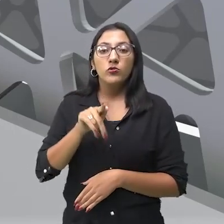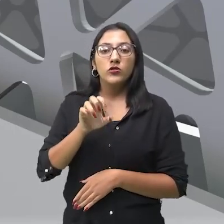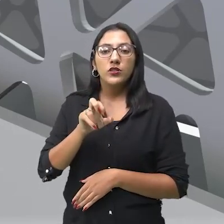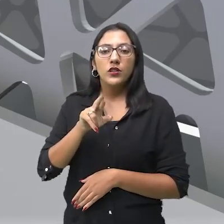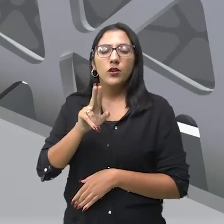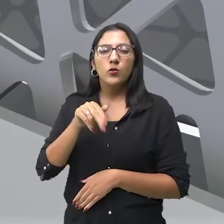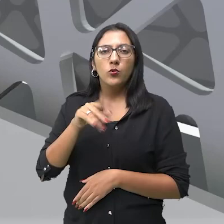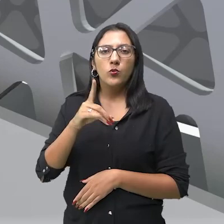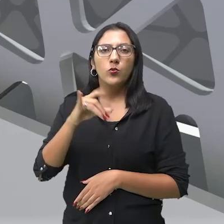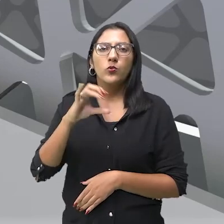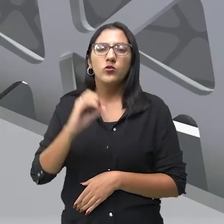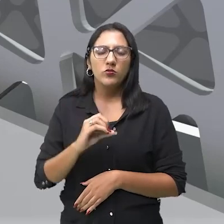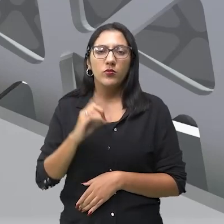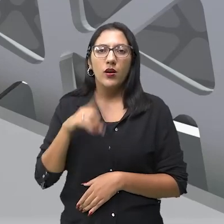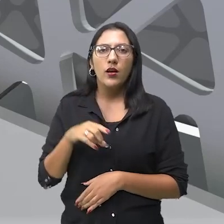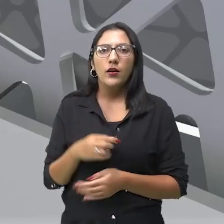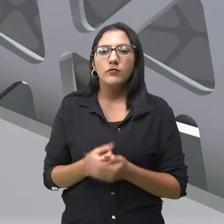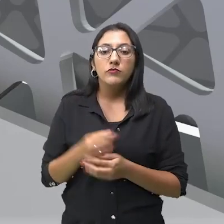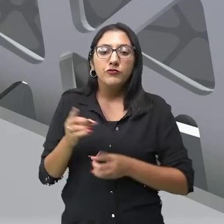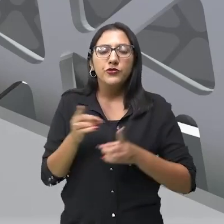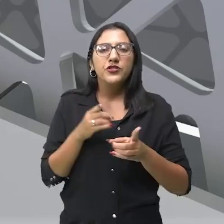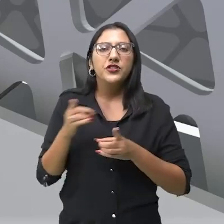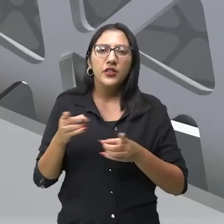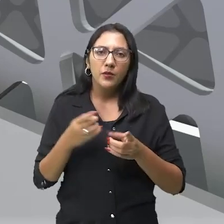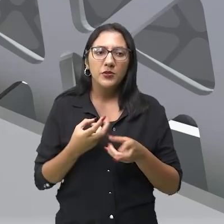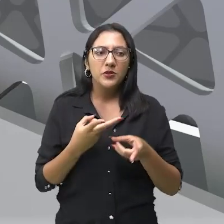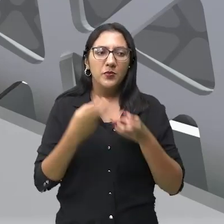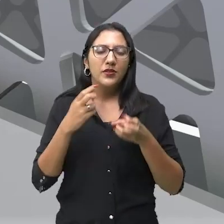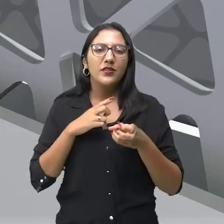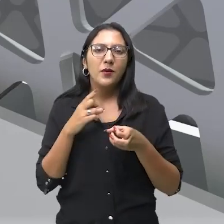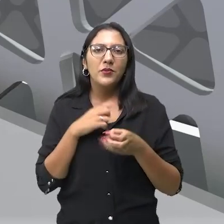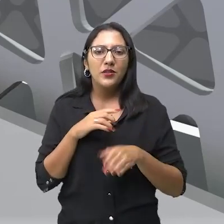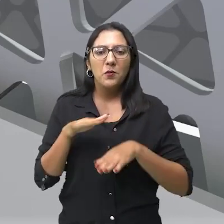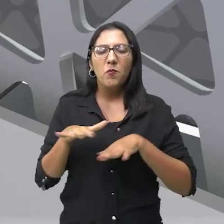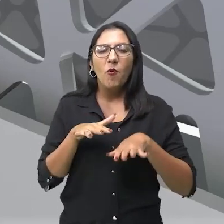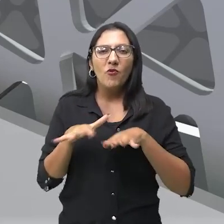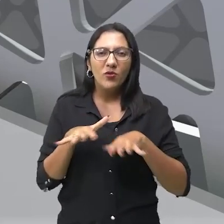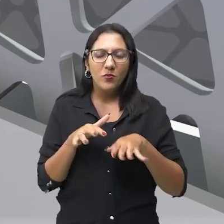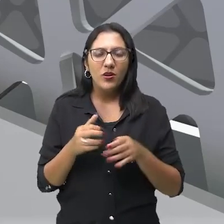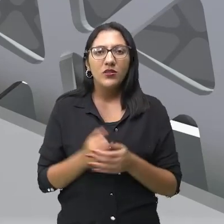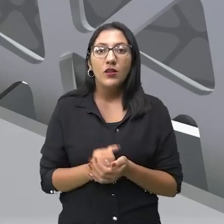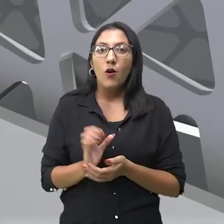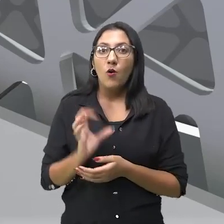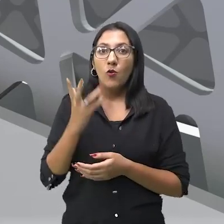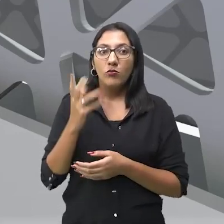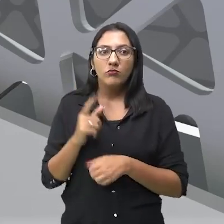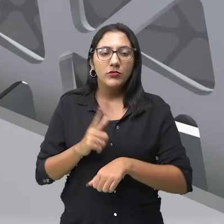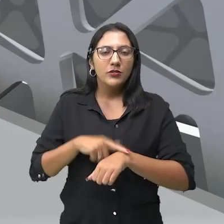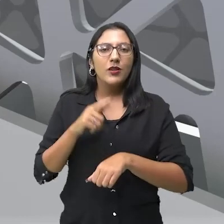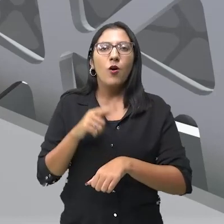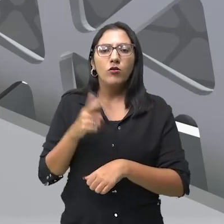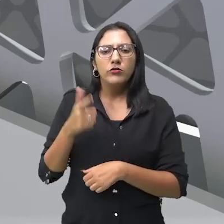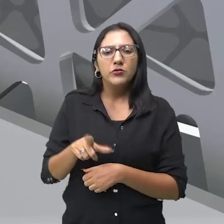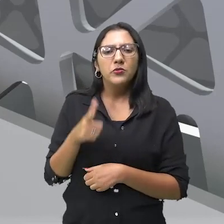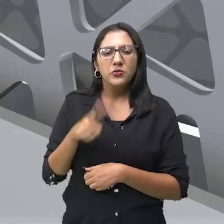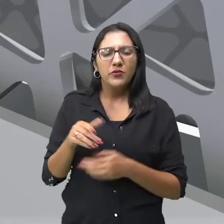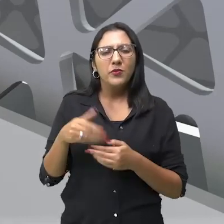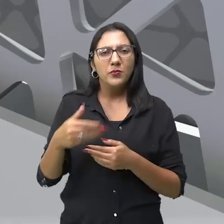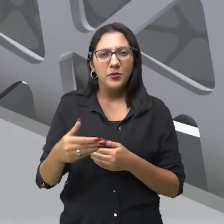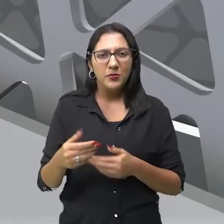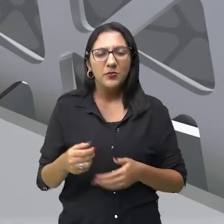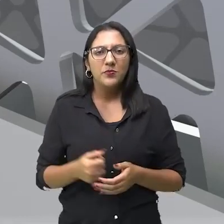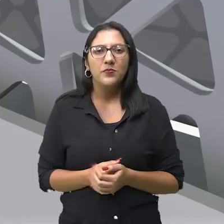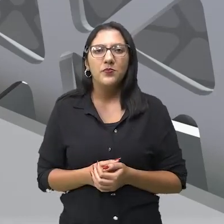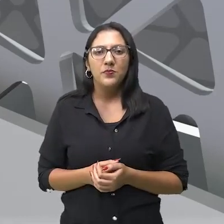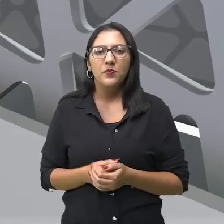gerúndio. O uso do gerúndio é para indicar dinamismo, para indicar coisas que estão em movimento, acontecendo de maneira repetitiva e assim por